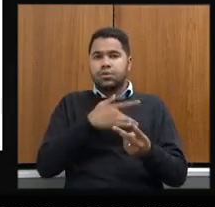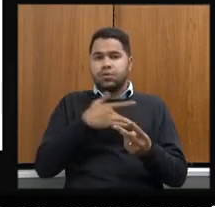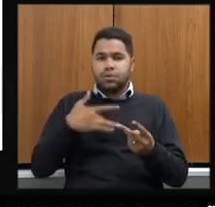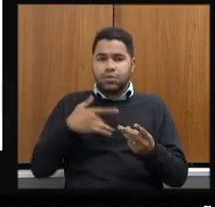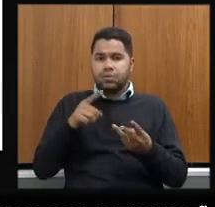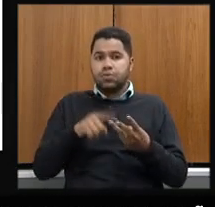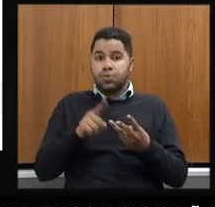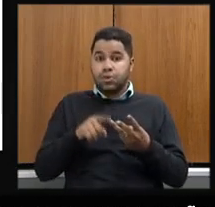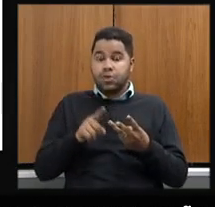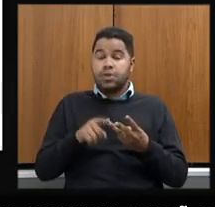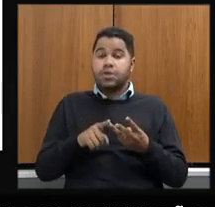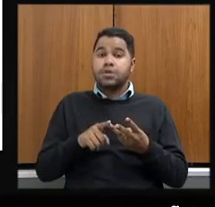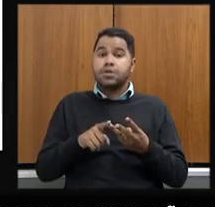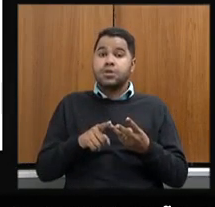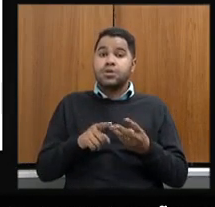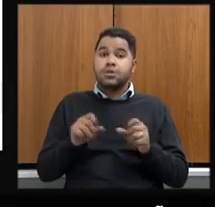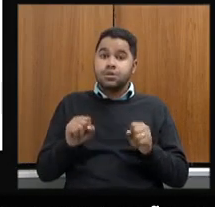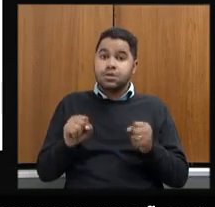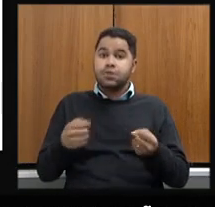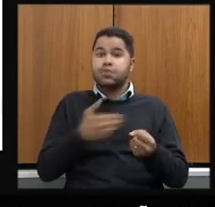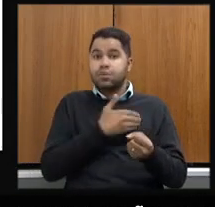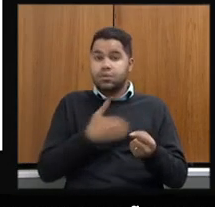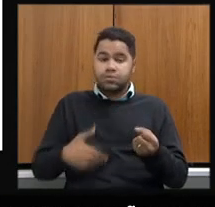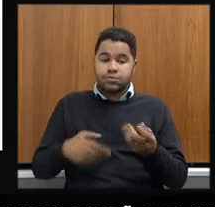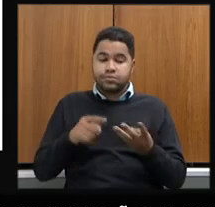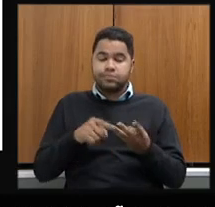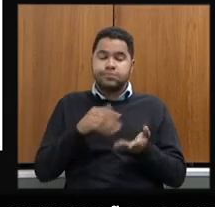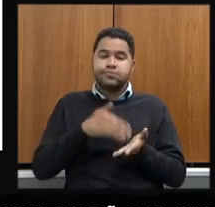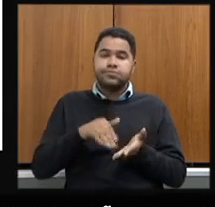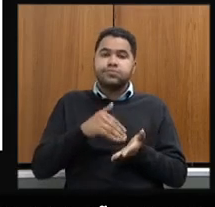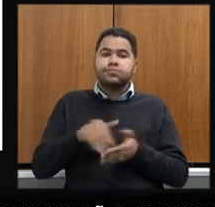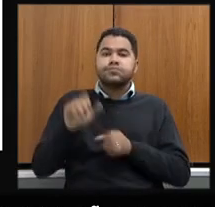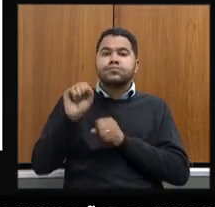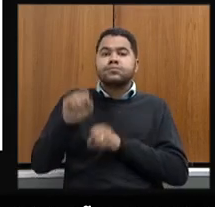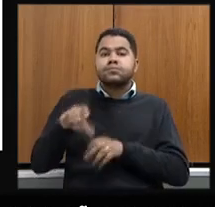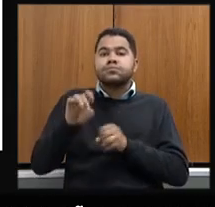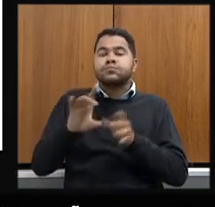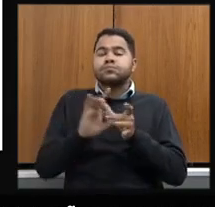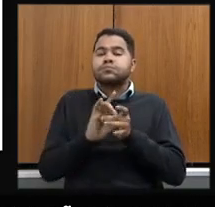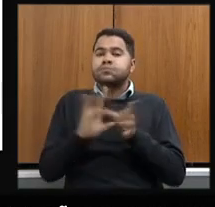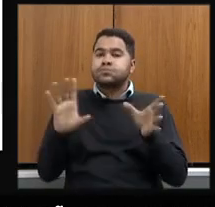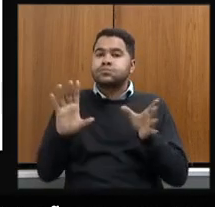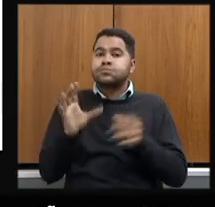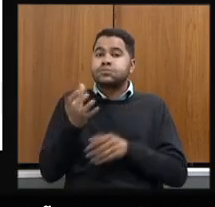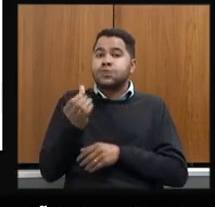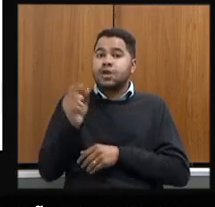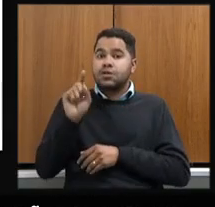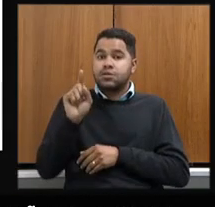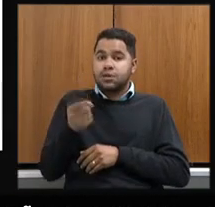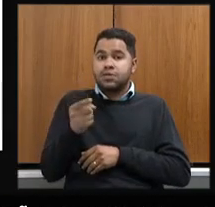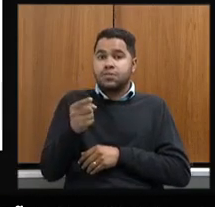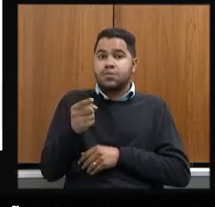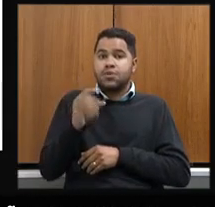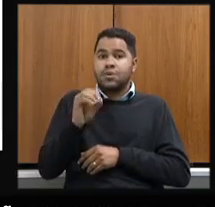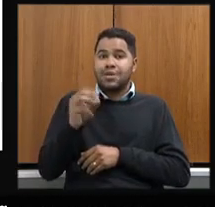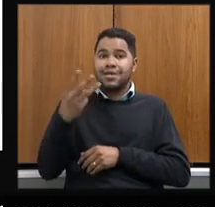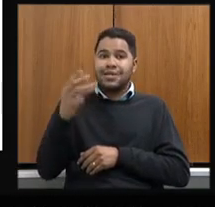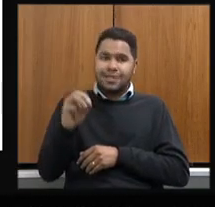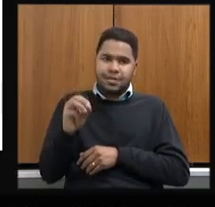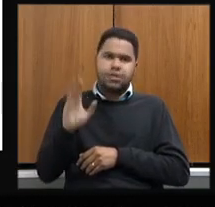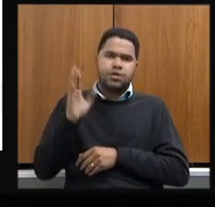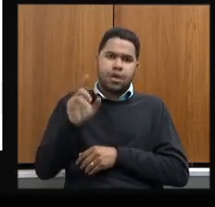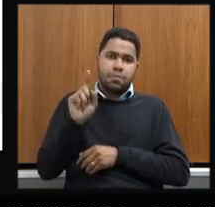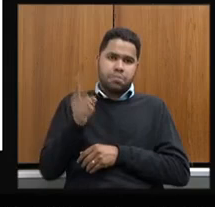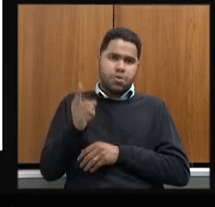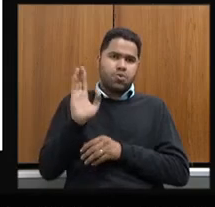e segurança pública para secretaria de educação a gente teve autorização de 6030 nomeações sendo